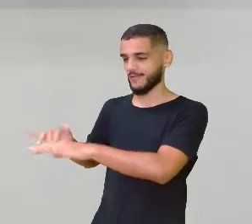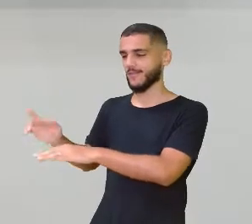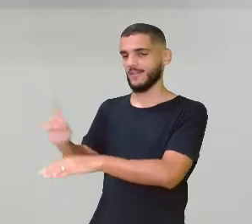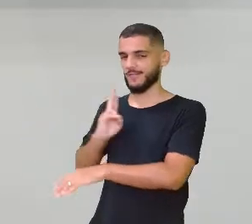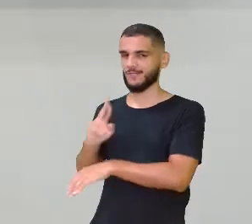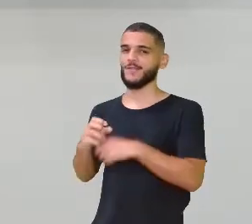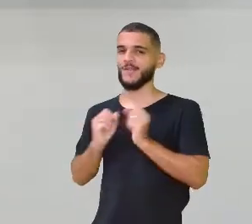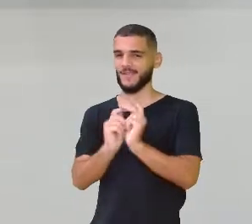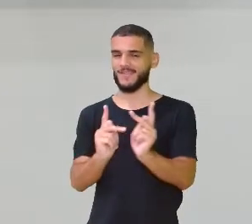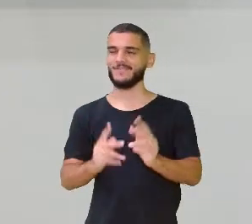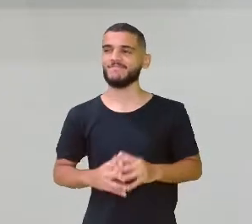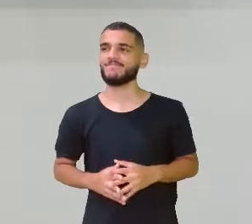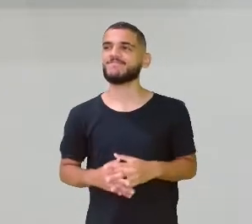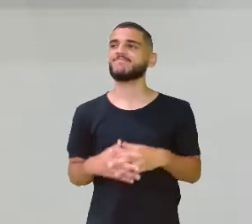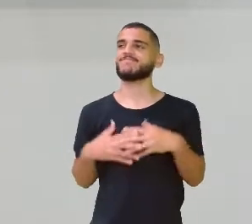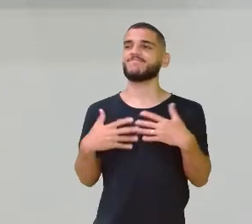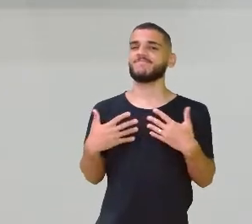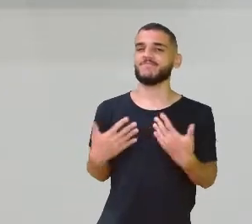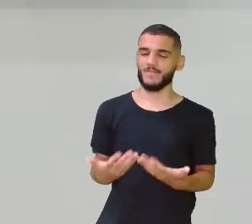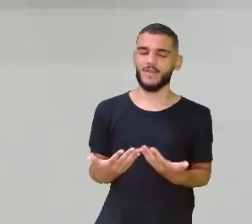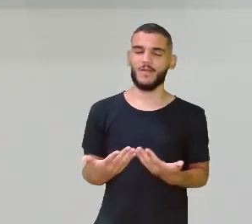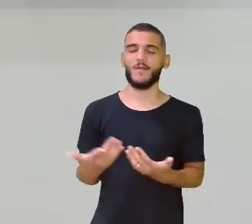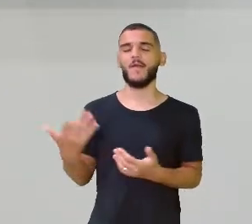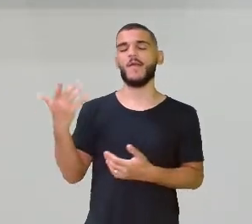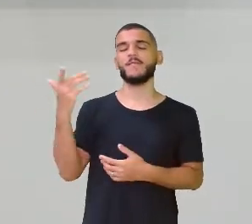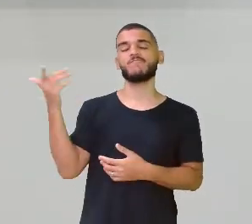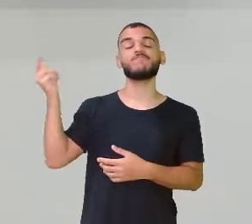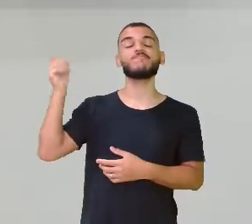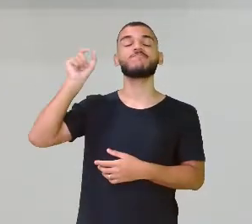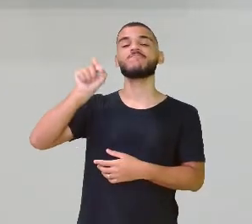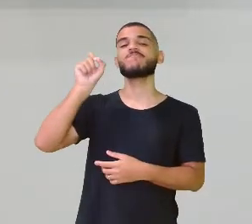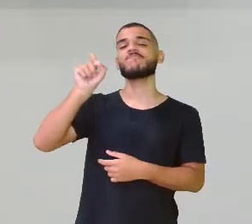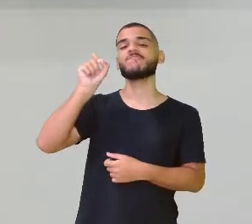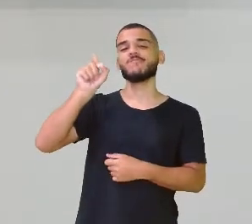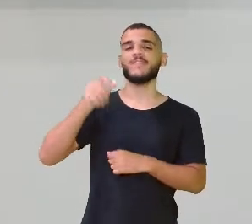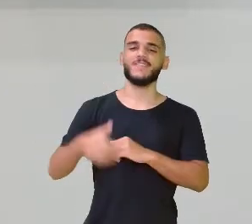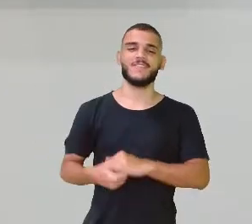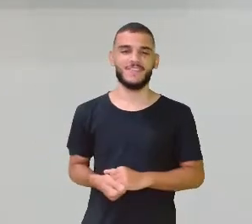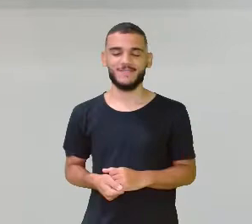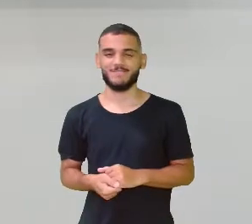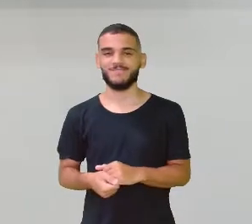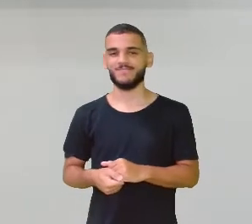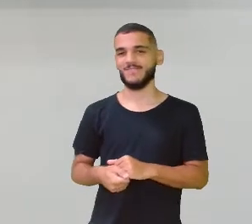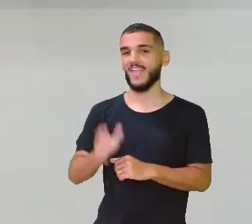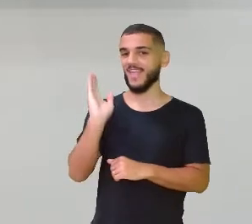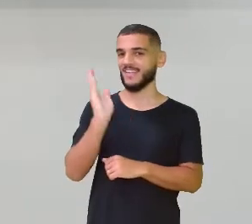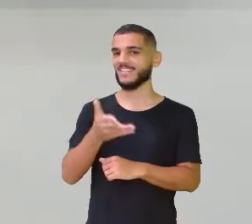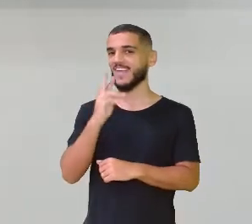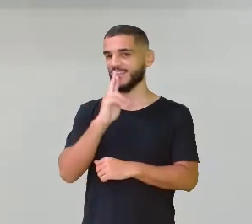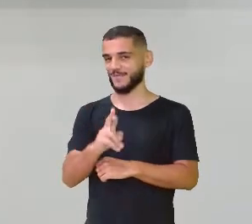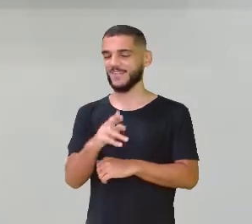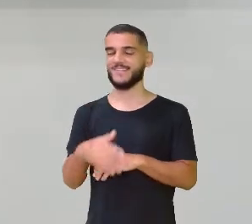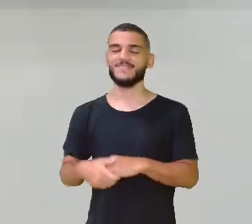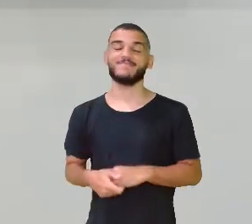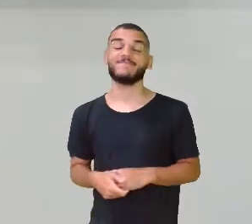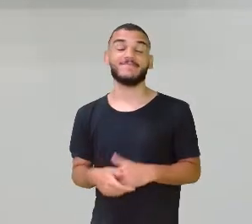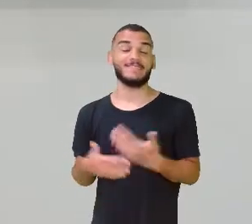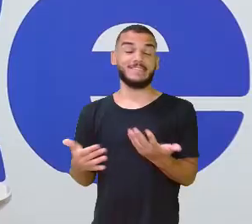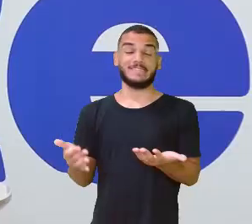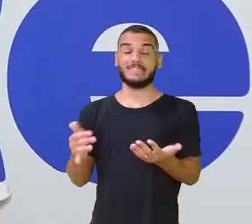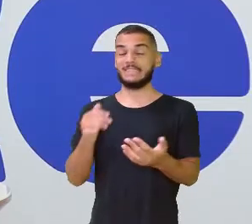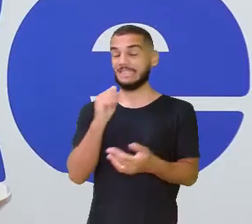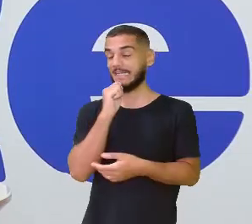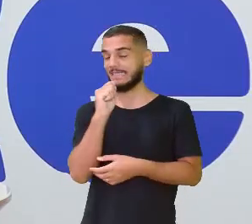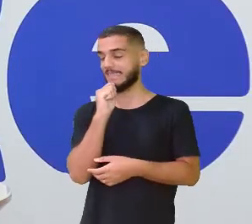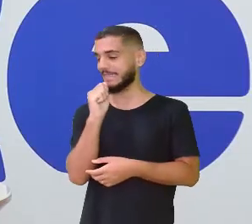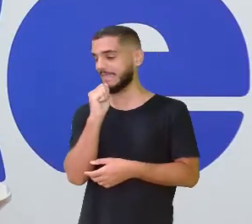entender. Aí vocês vão me responder quem é você. Eles já falaram alguma coisa, professora Eli? Não, ainda Ainda não.